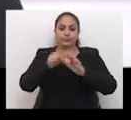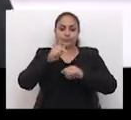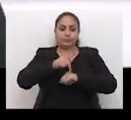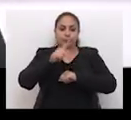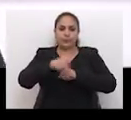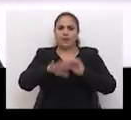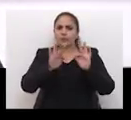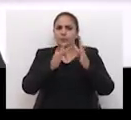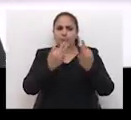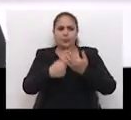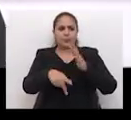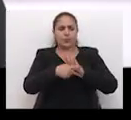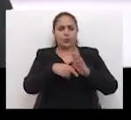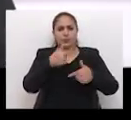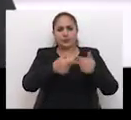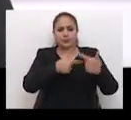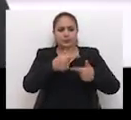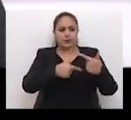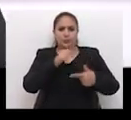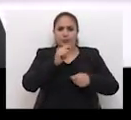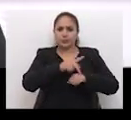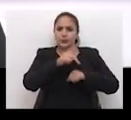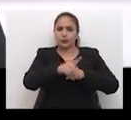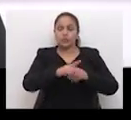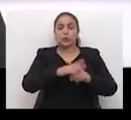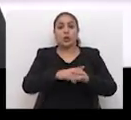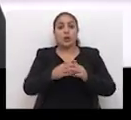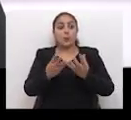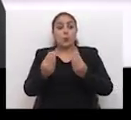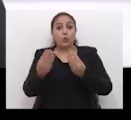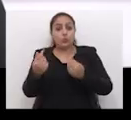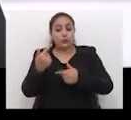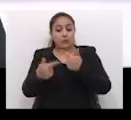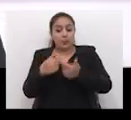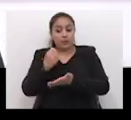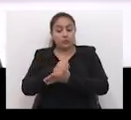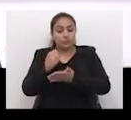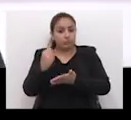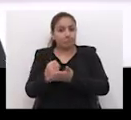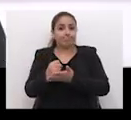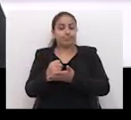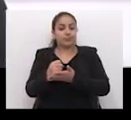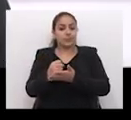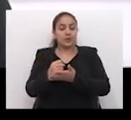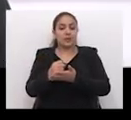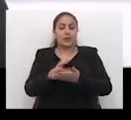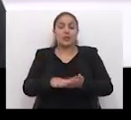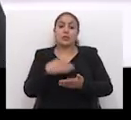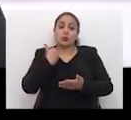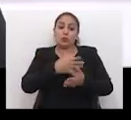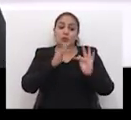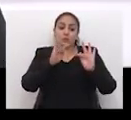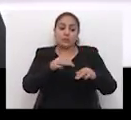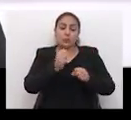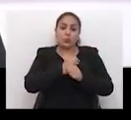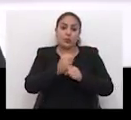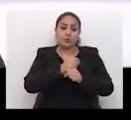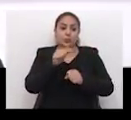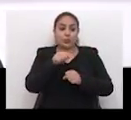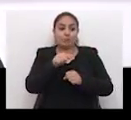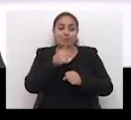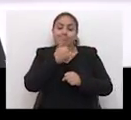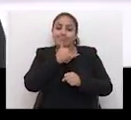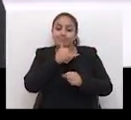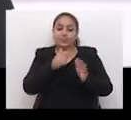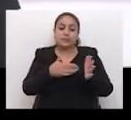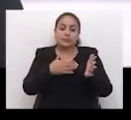Passo Fundo, que geram muitos empregos, que geram emprego e renda para o nosso município, e a gente finalizou o ano, infelizmente, com